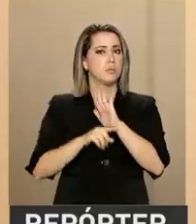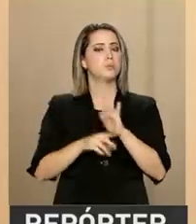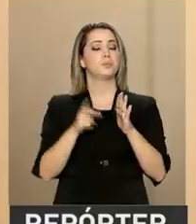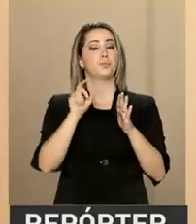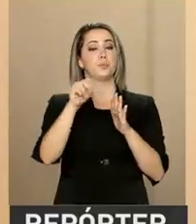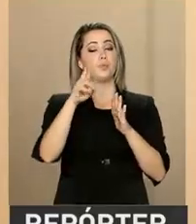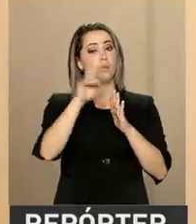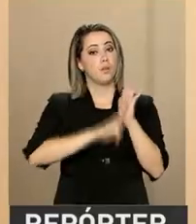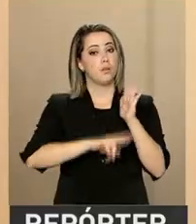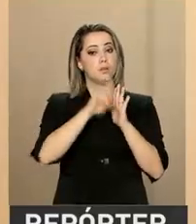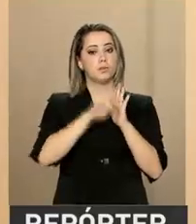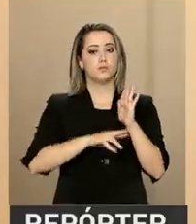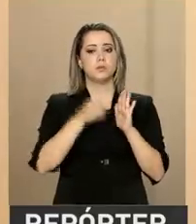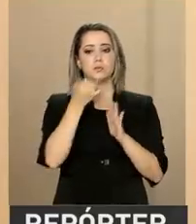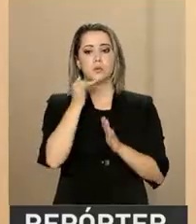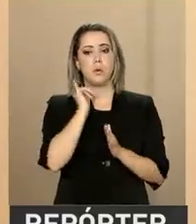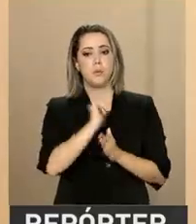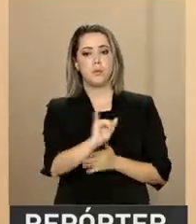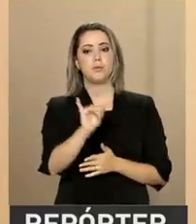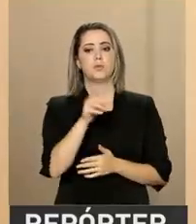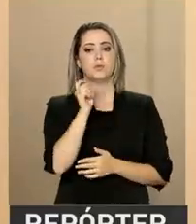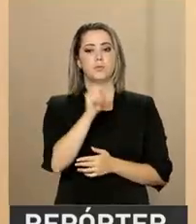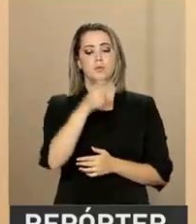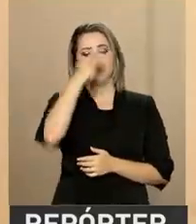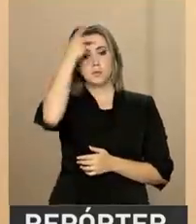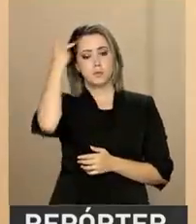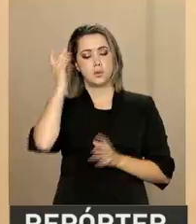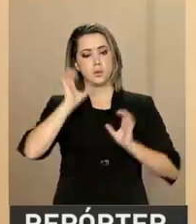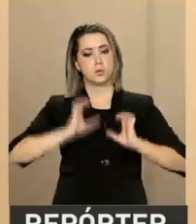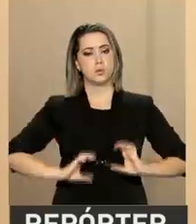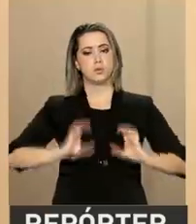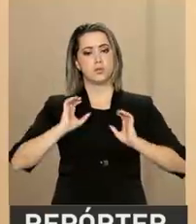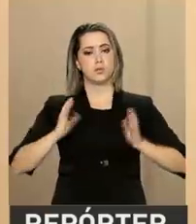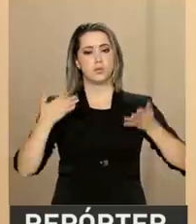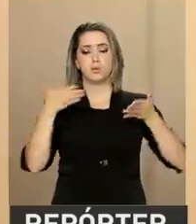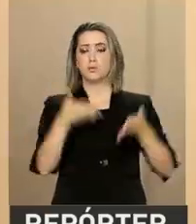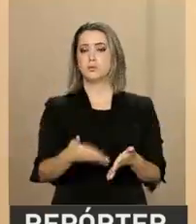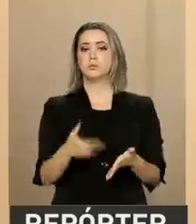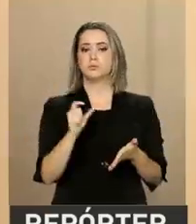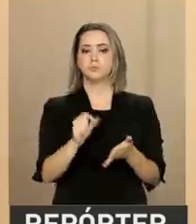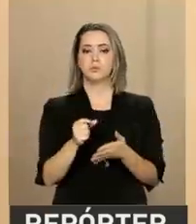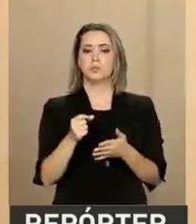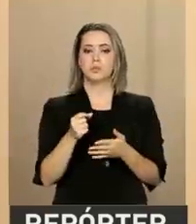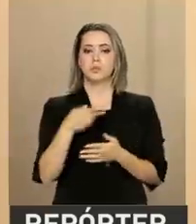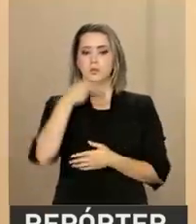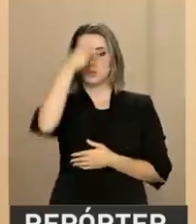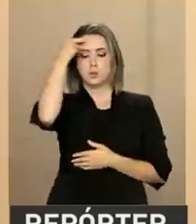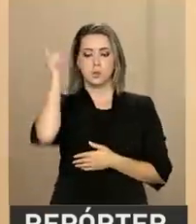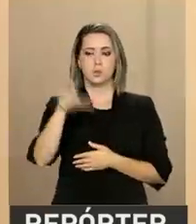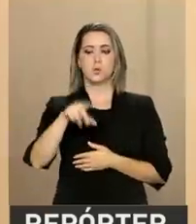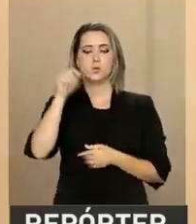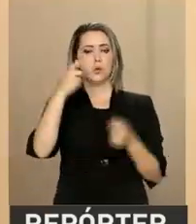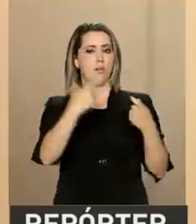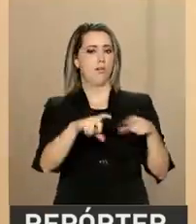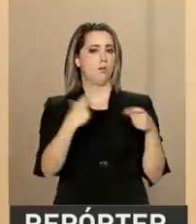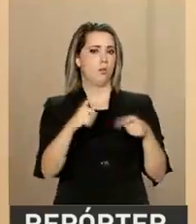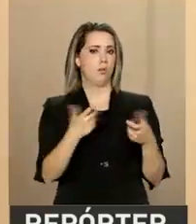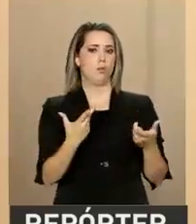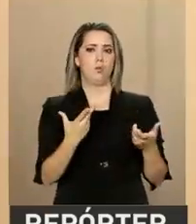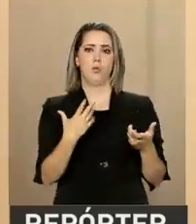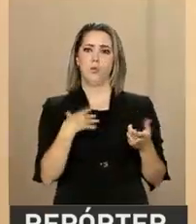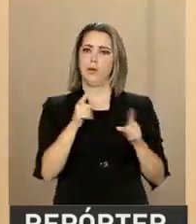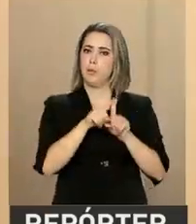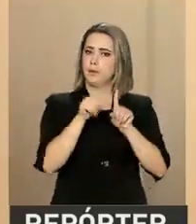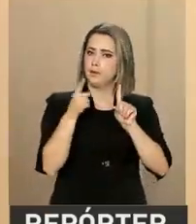então o relatório é uma boa informação para que o cidadão tenha acesso eh quando ele vai escolher um centro para